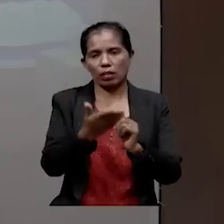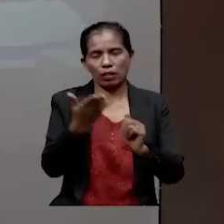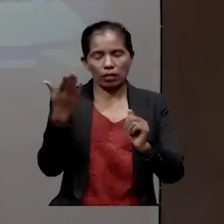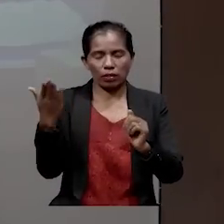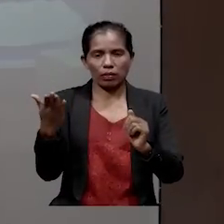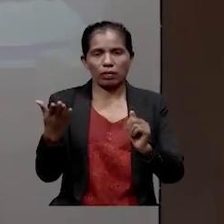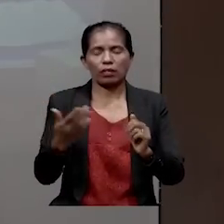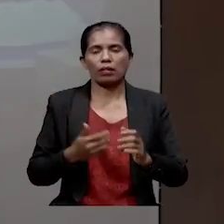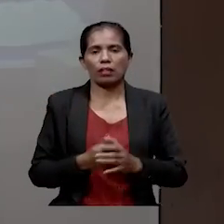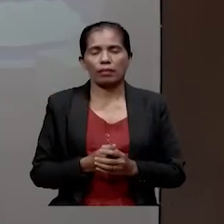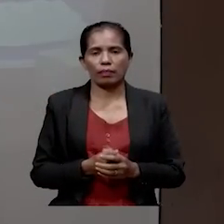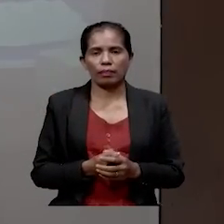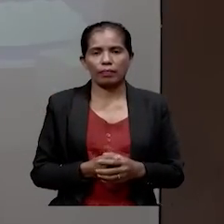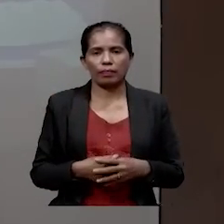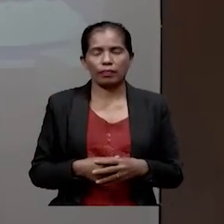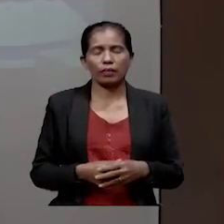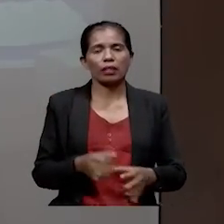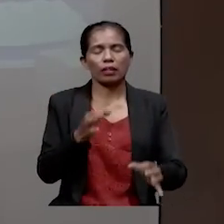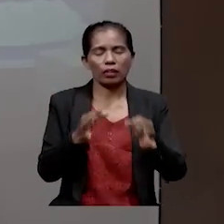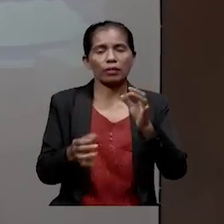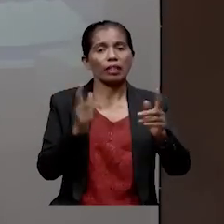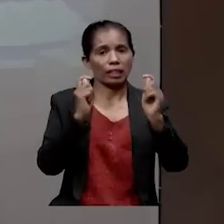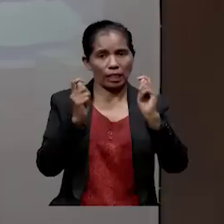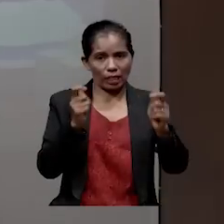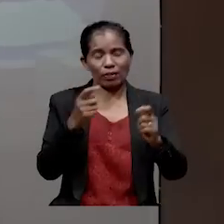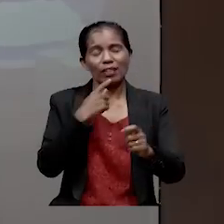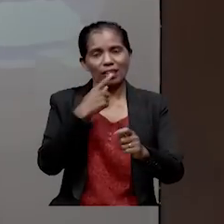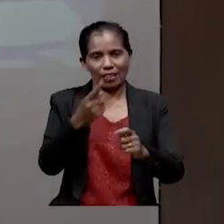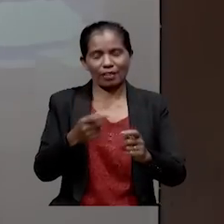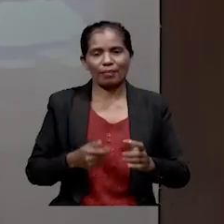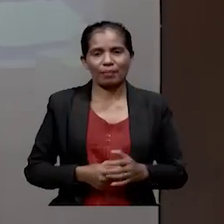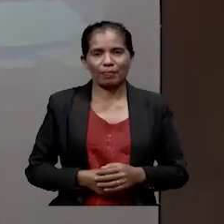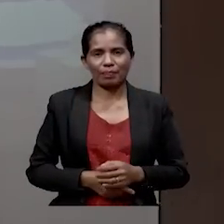inauguration. Kali kote tungkari katete nune.